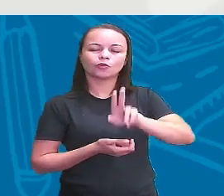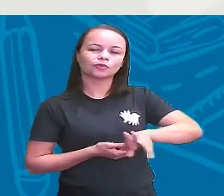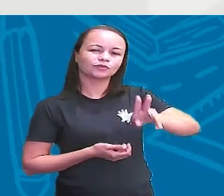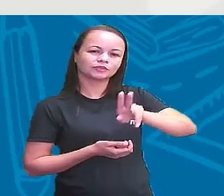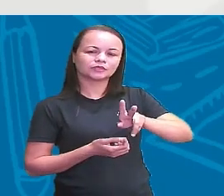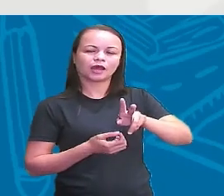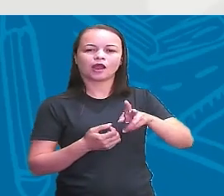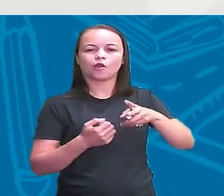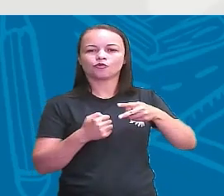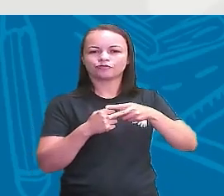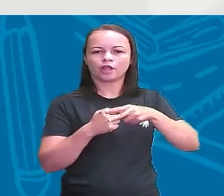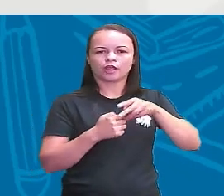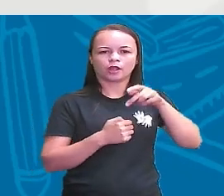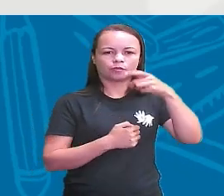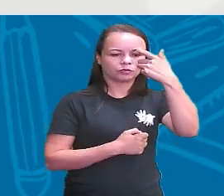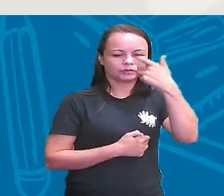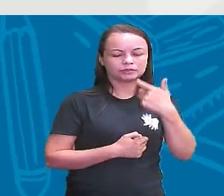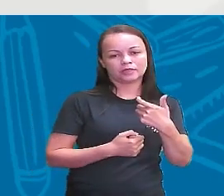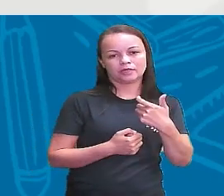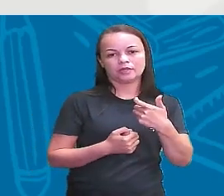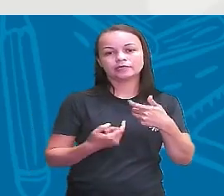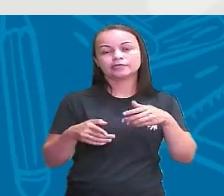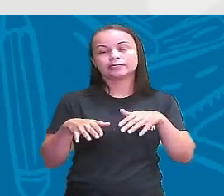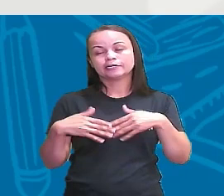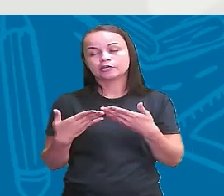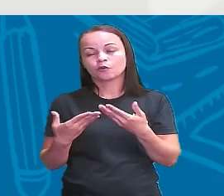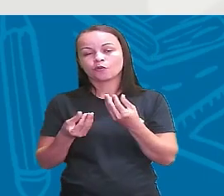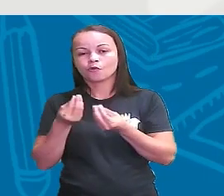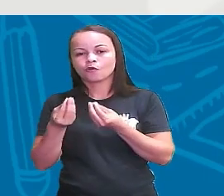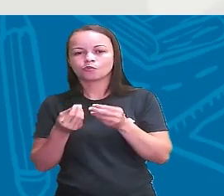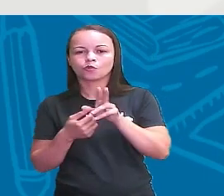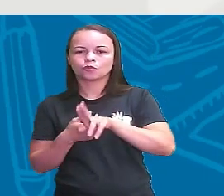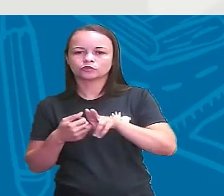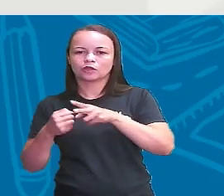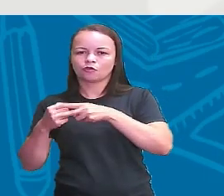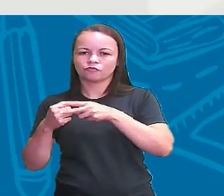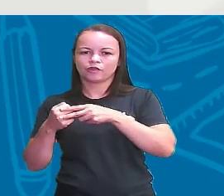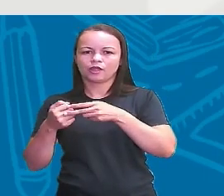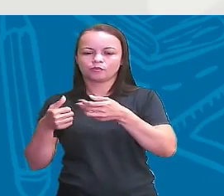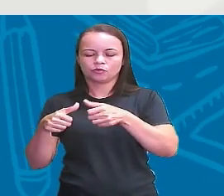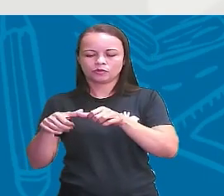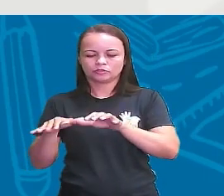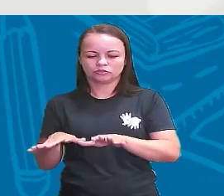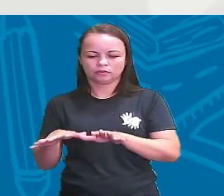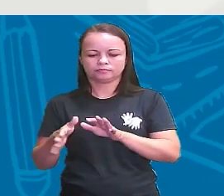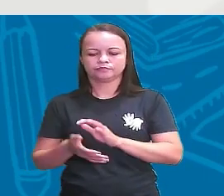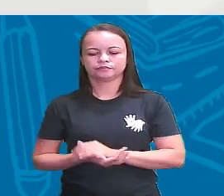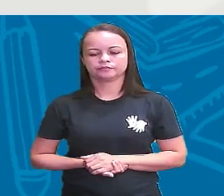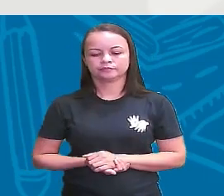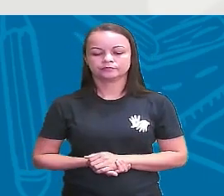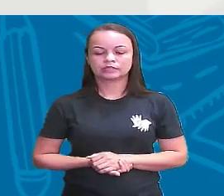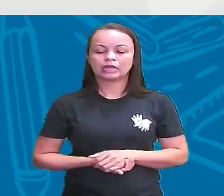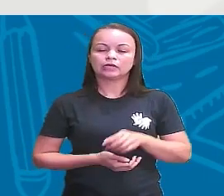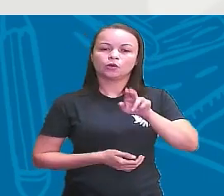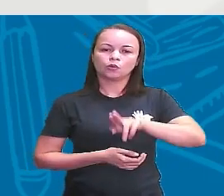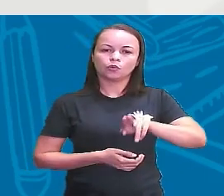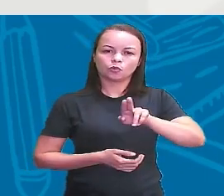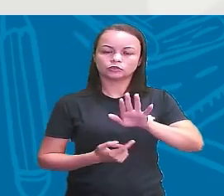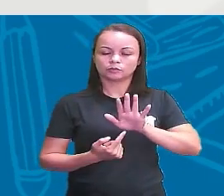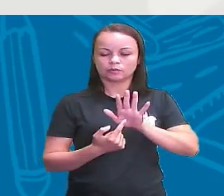quando é que a gente usa o verbo estar. Primeiro, o verbo ser. A gente usa para